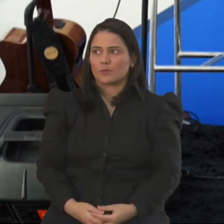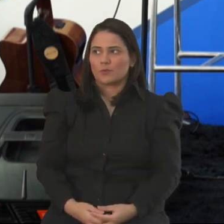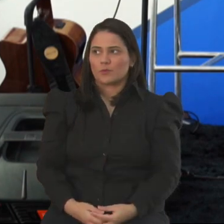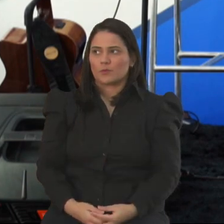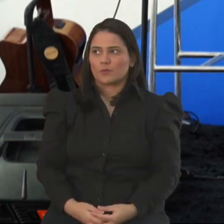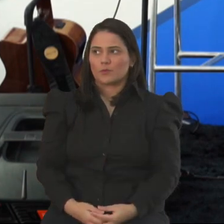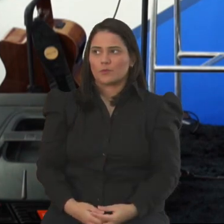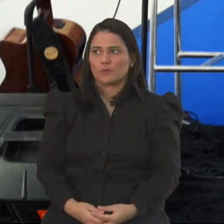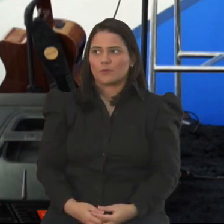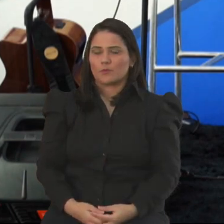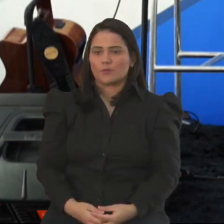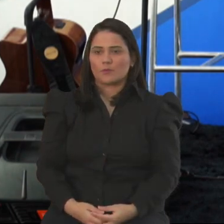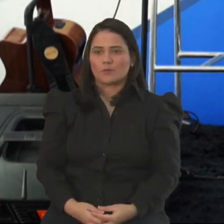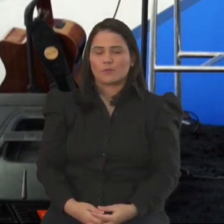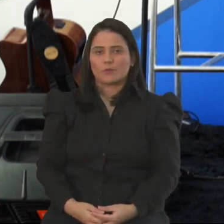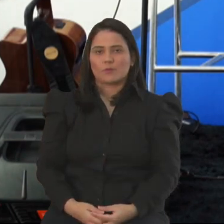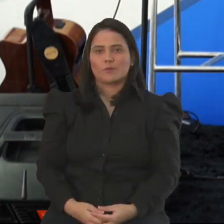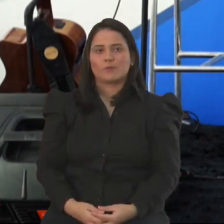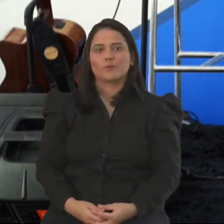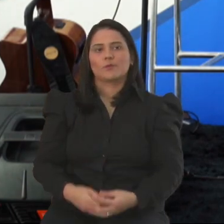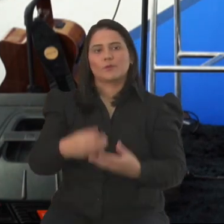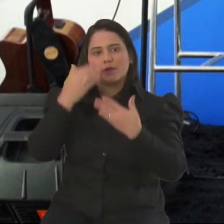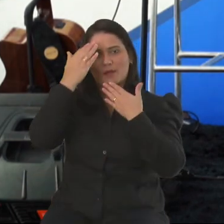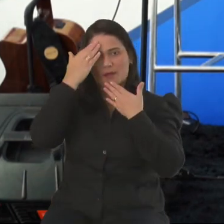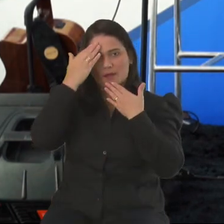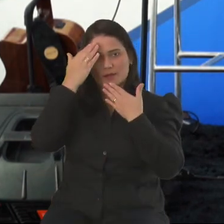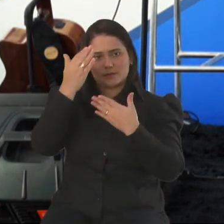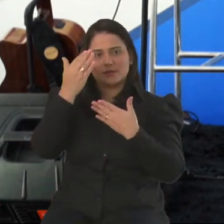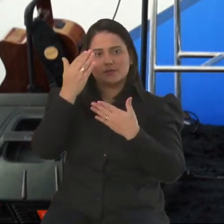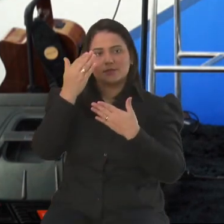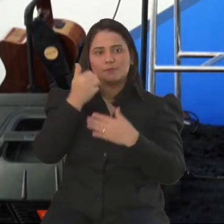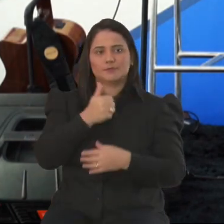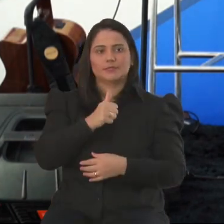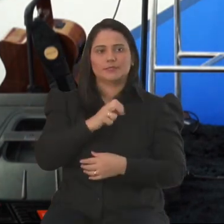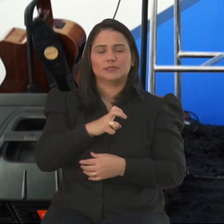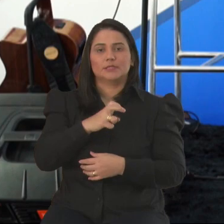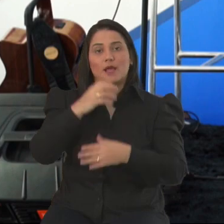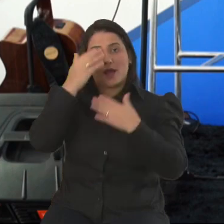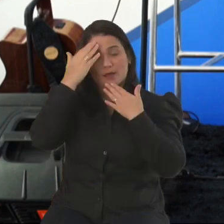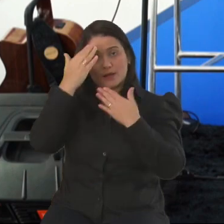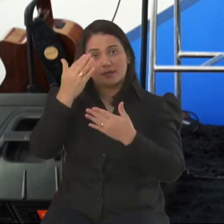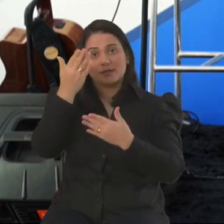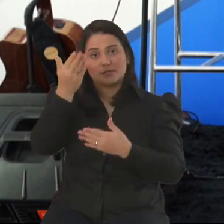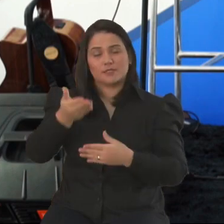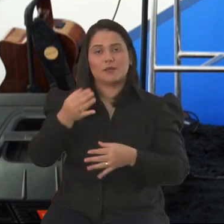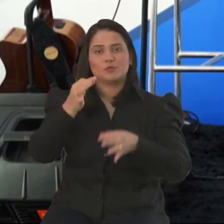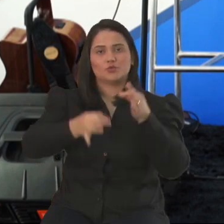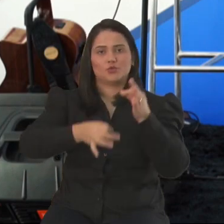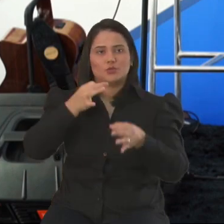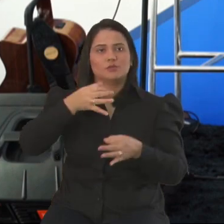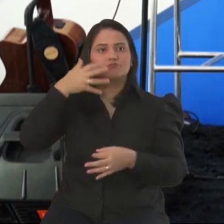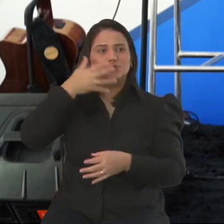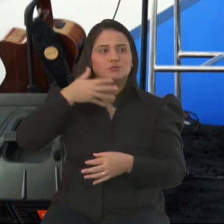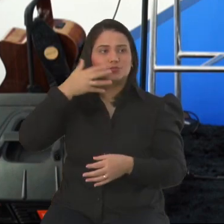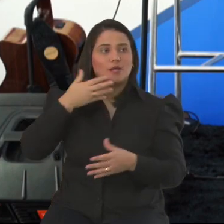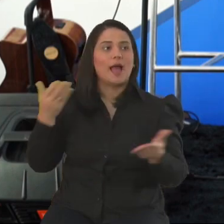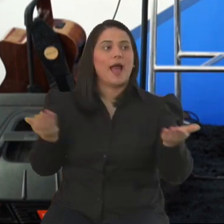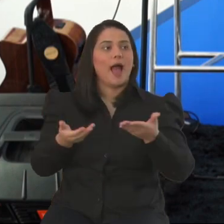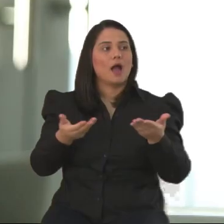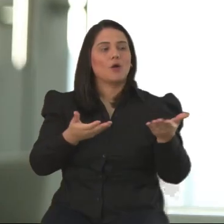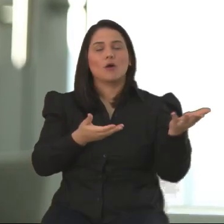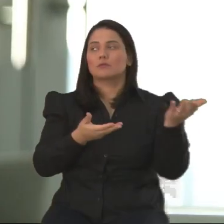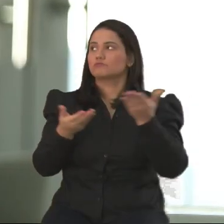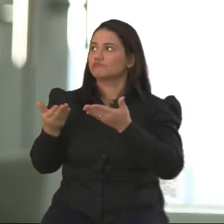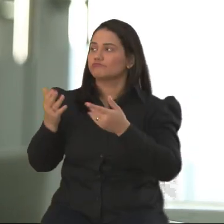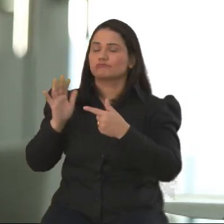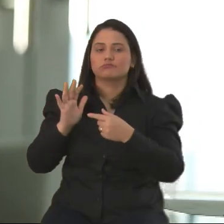Nossos agradecimentos à juíza Vanessa Rodrigues por sua mensagem. Senhoras e senhores, neste momento será exibido um